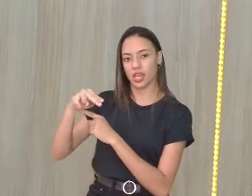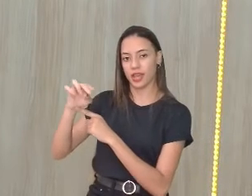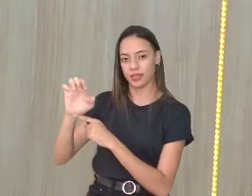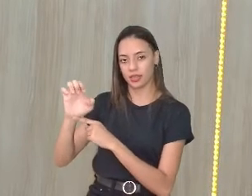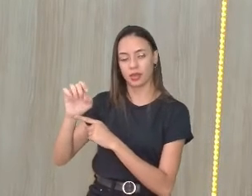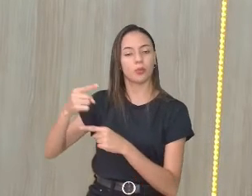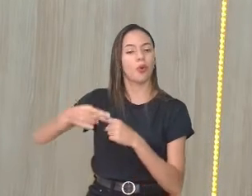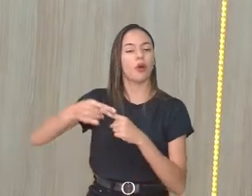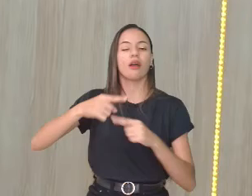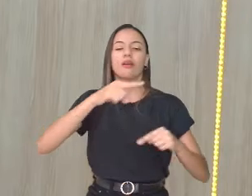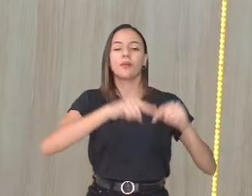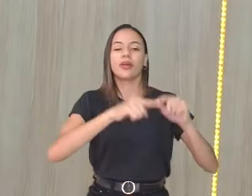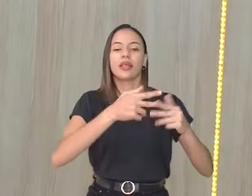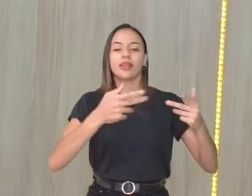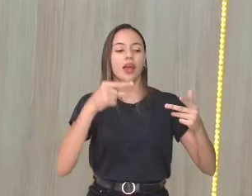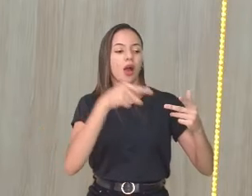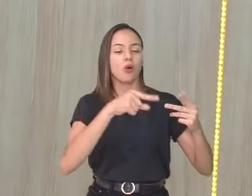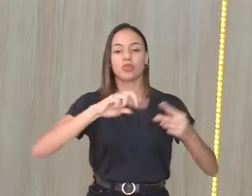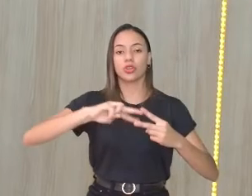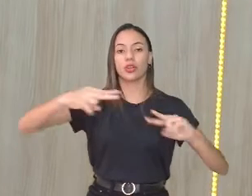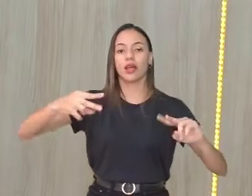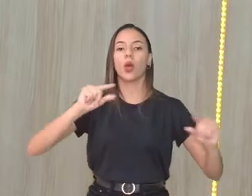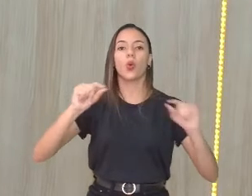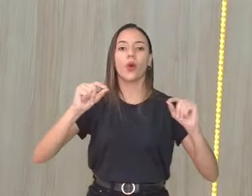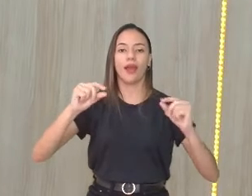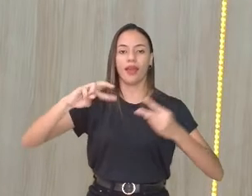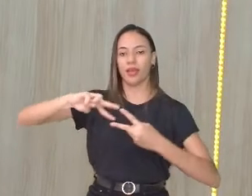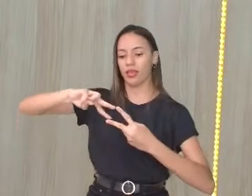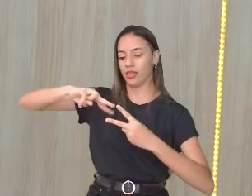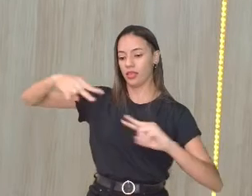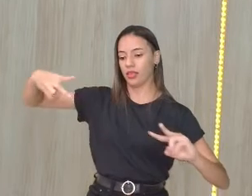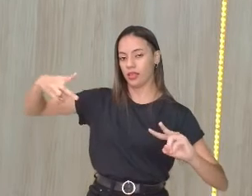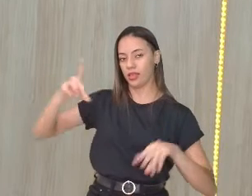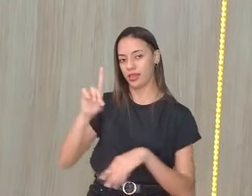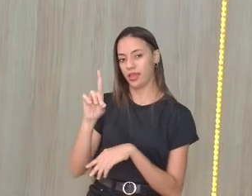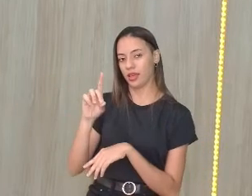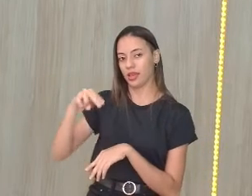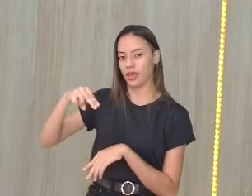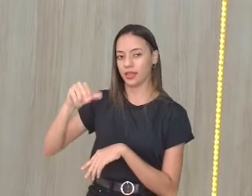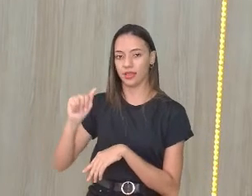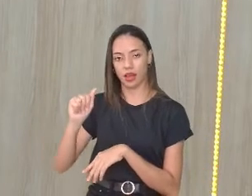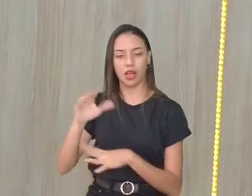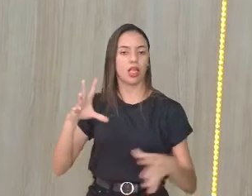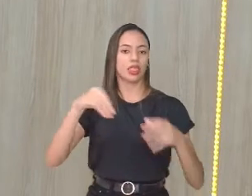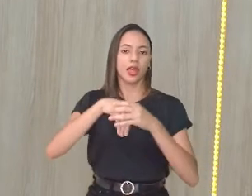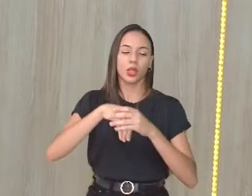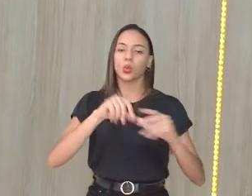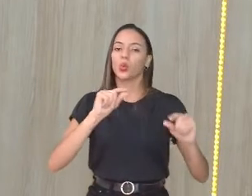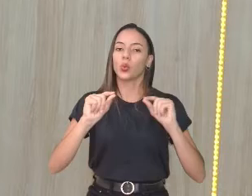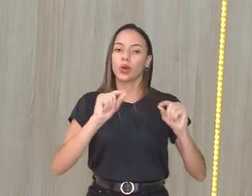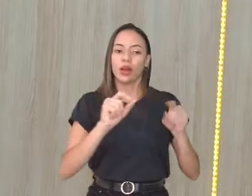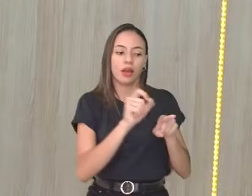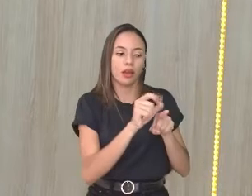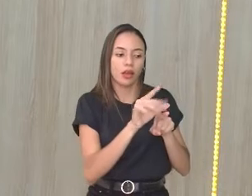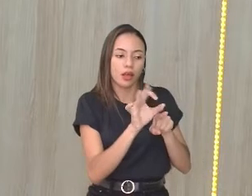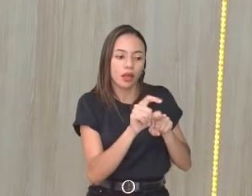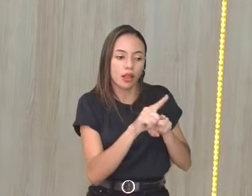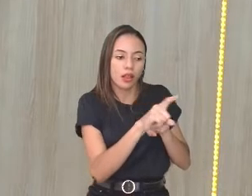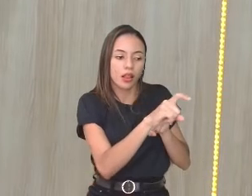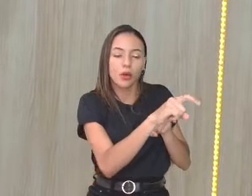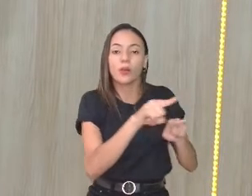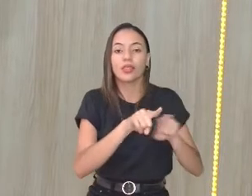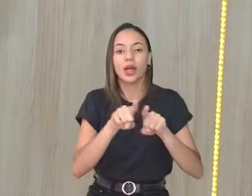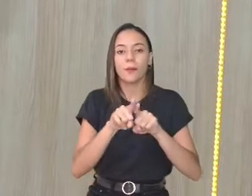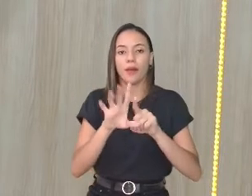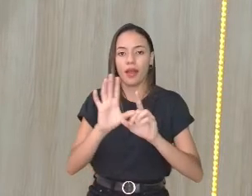material genético é o DNA. O material genético está dentro de cada, né, do espermatozoide e do ovócito, né?